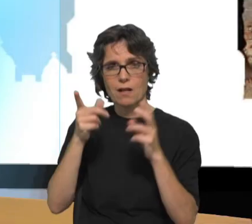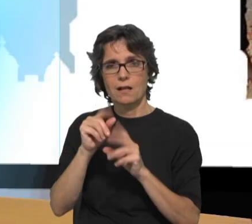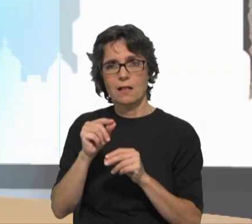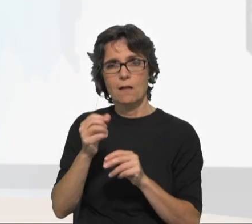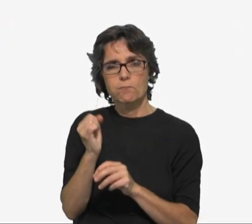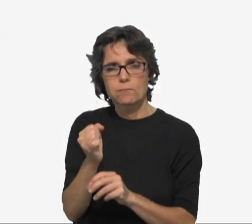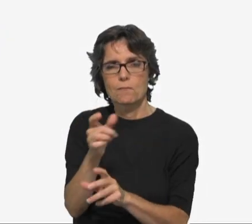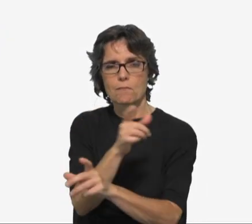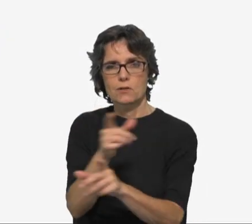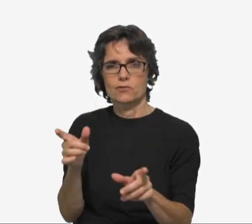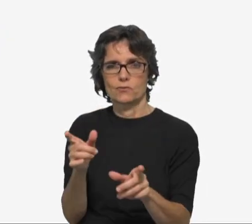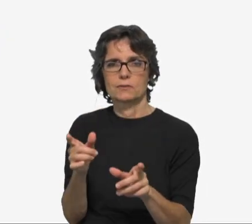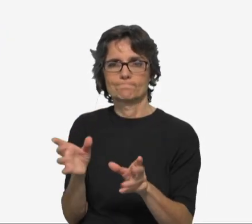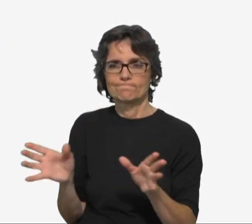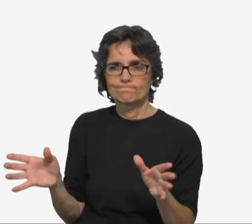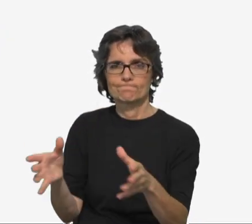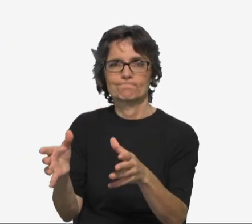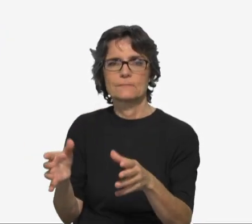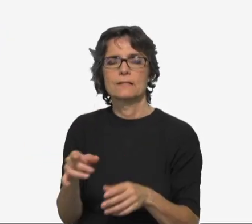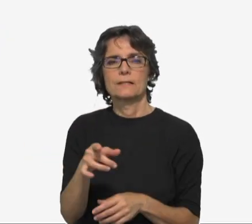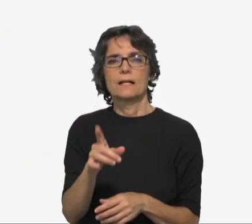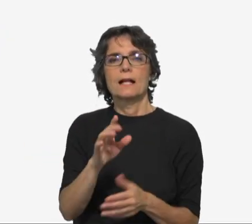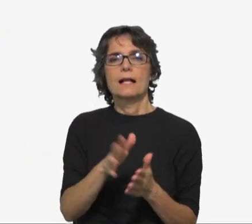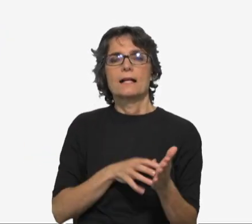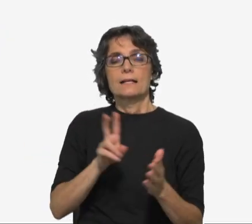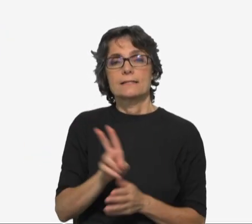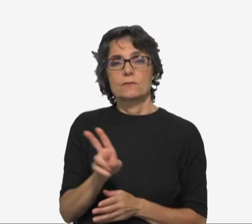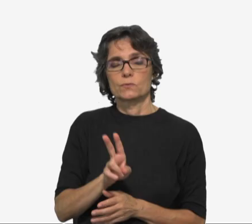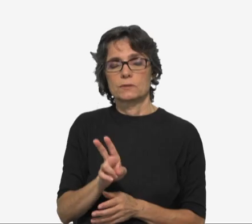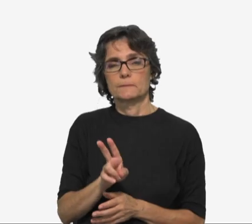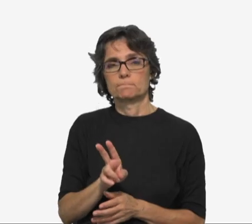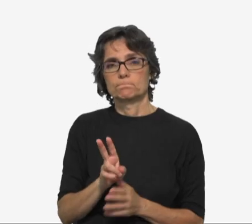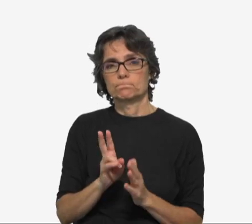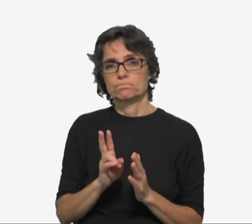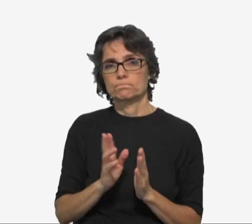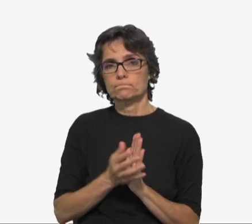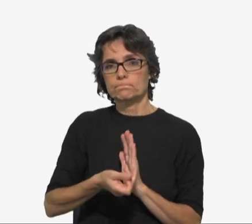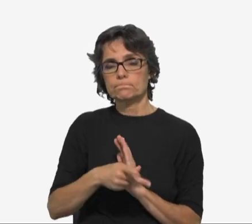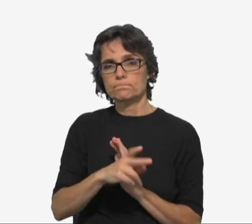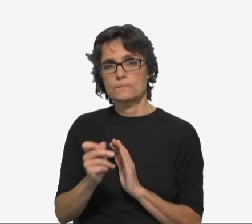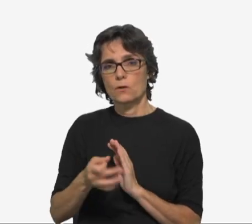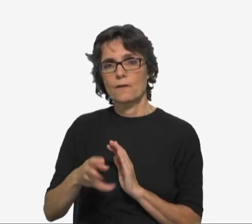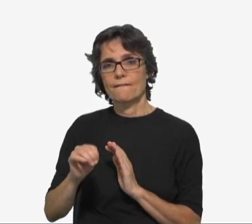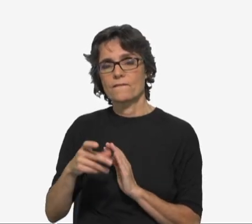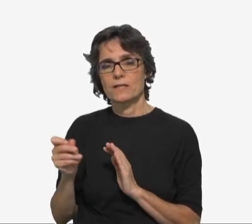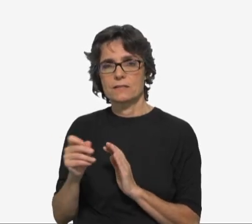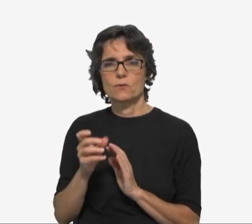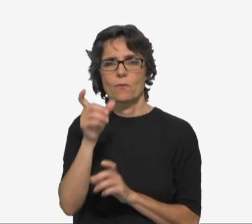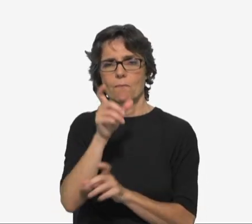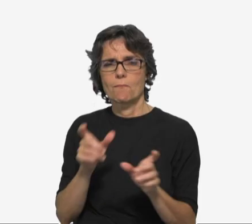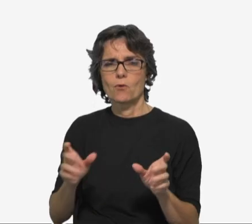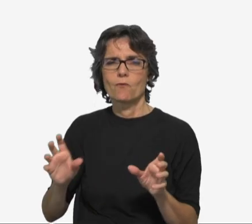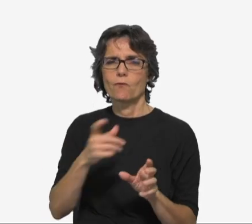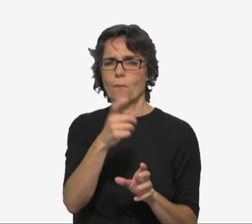darão a estas ovelhas. A segunda leitura da carta de São Paulo aos Efésios fala nesta paz e nesta unidade enquanto povo, mas também o